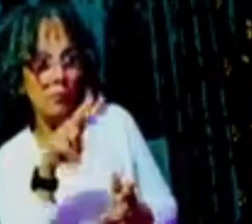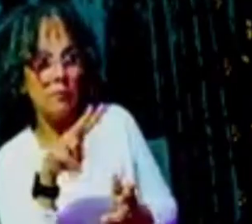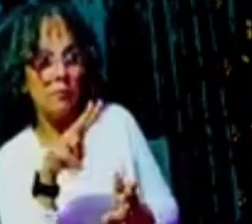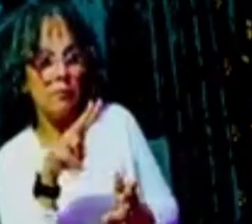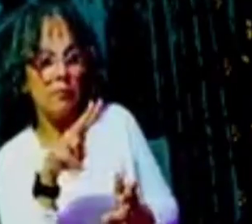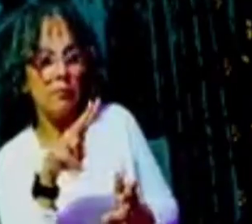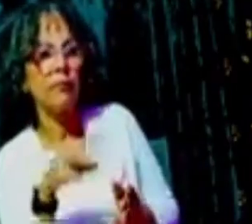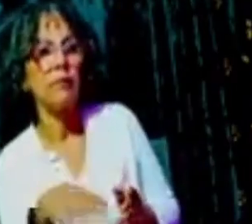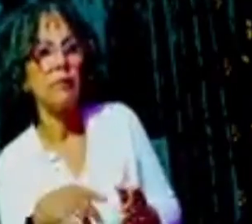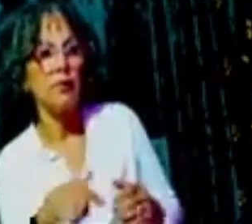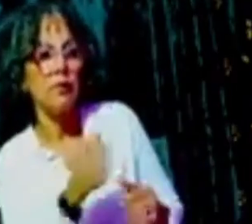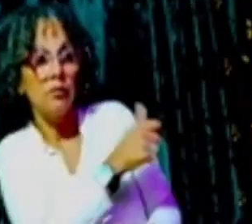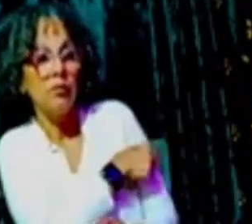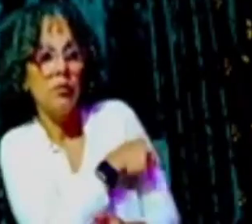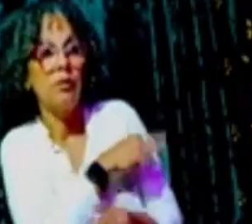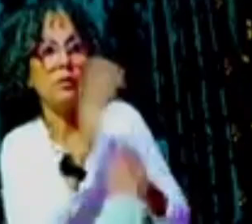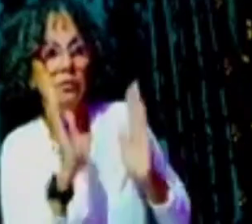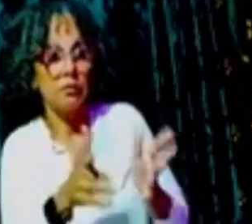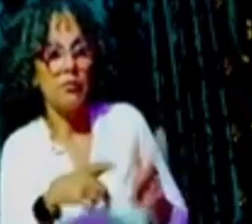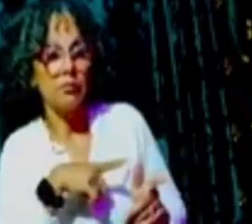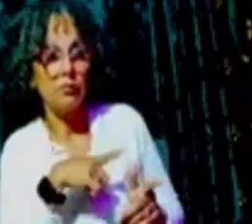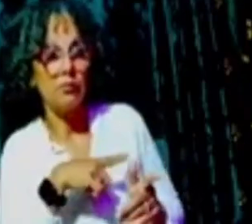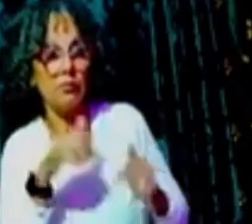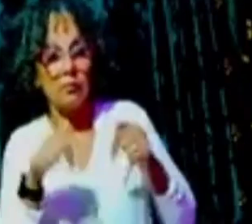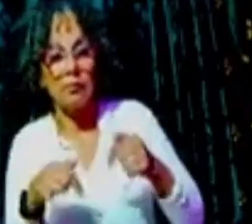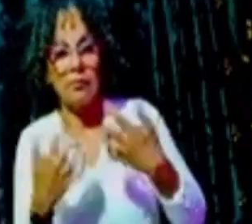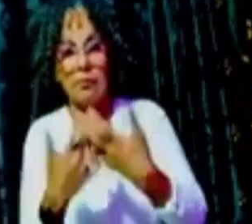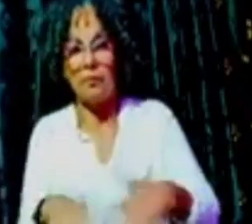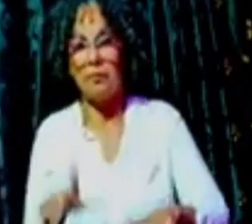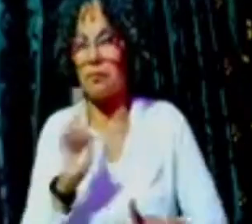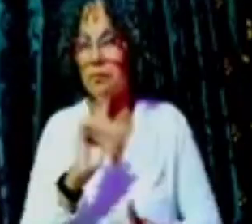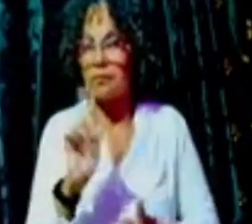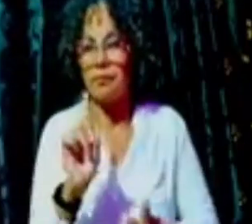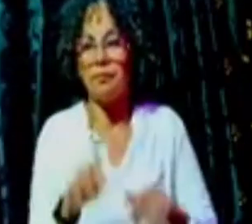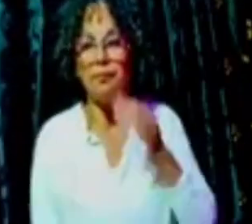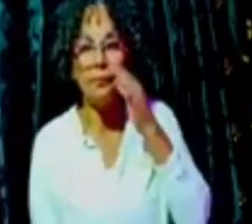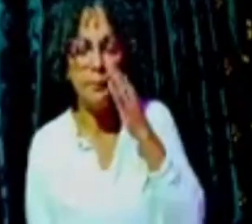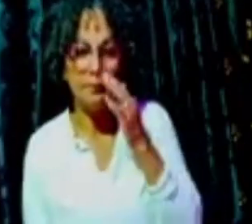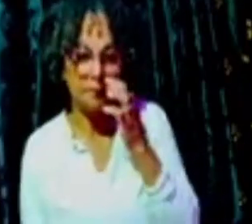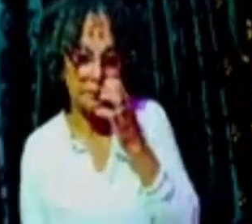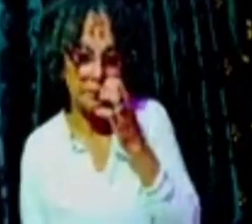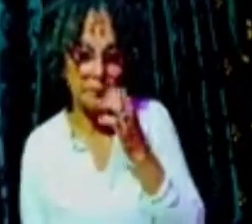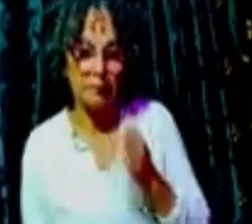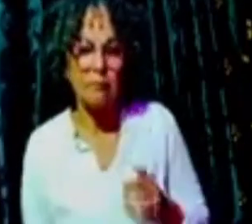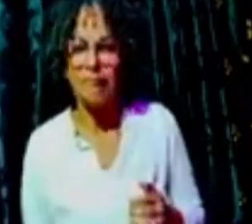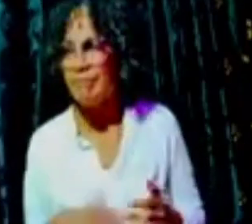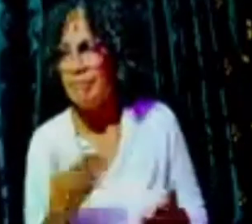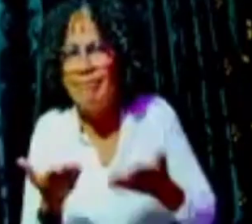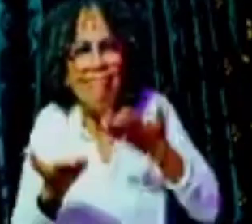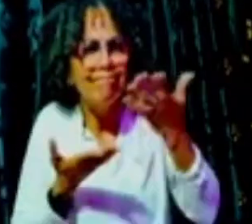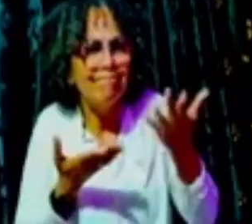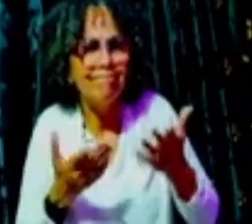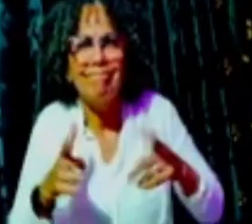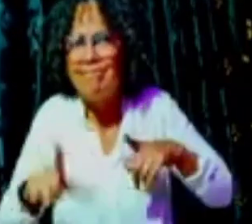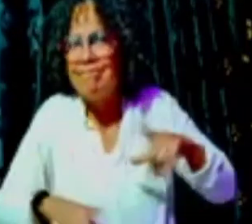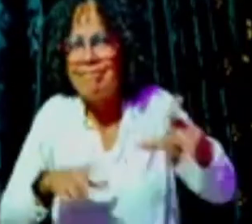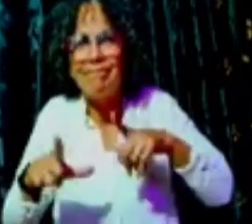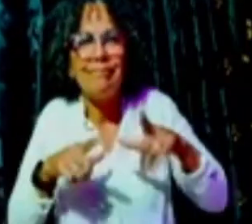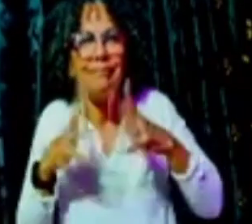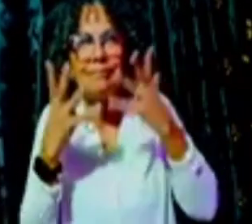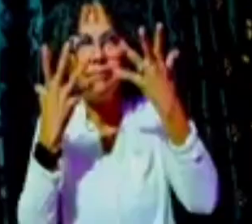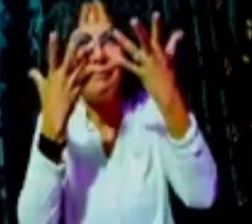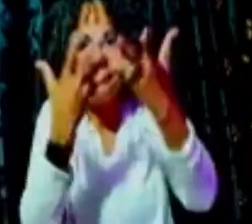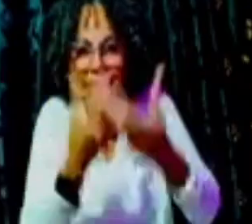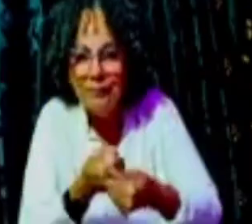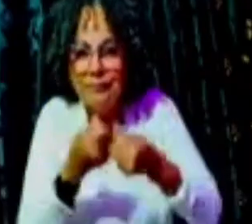que é a igreja sede, né? Mas na Atitude aqui na Daqui região ainda serrana, não tinha. E é um projeto lindo, né? Na Barra,